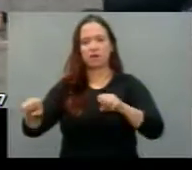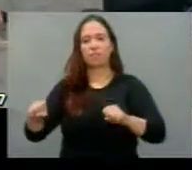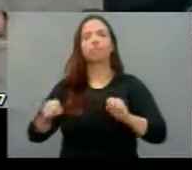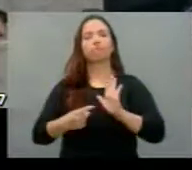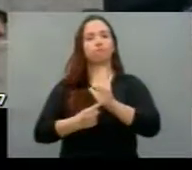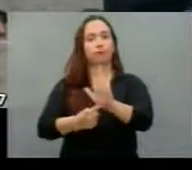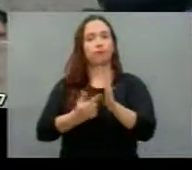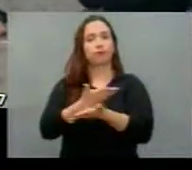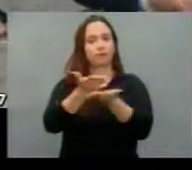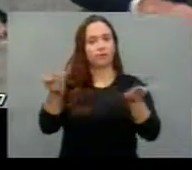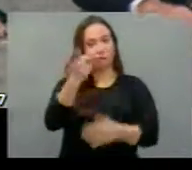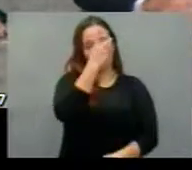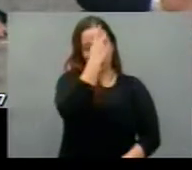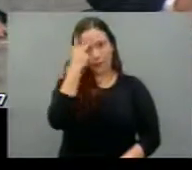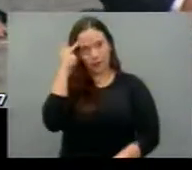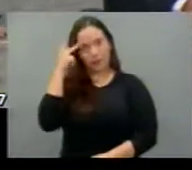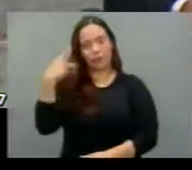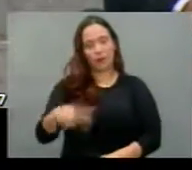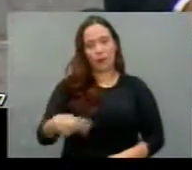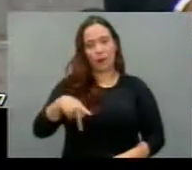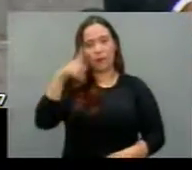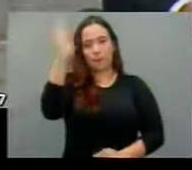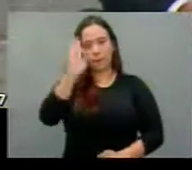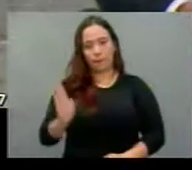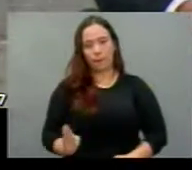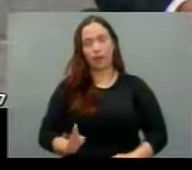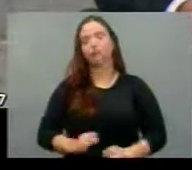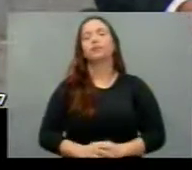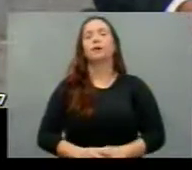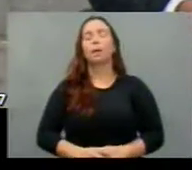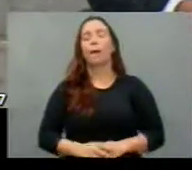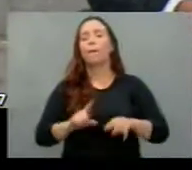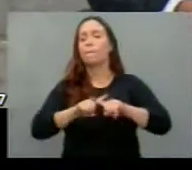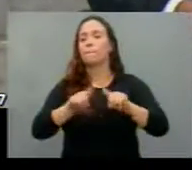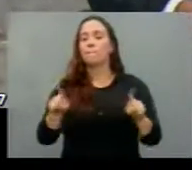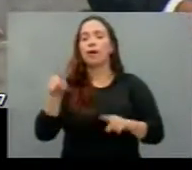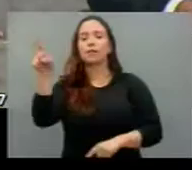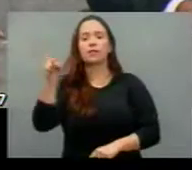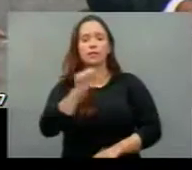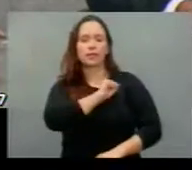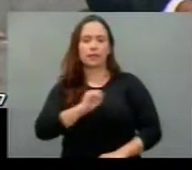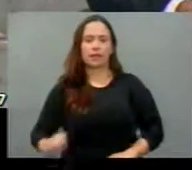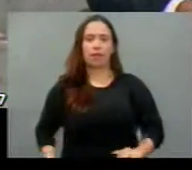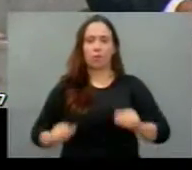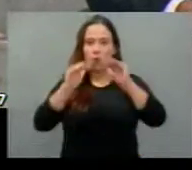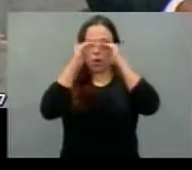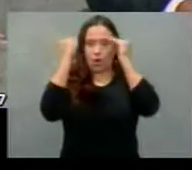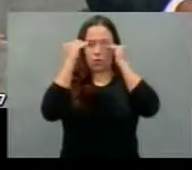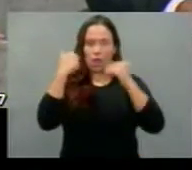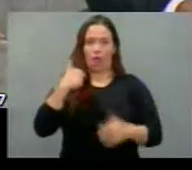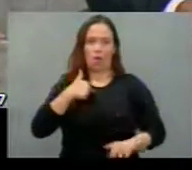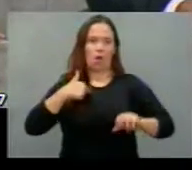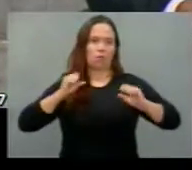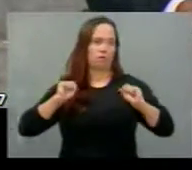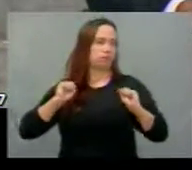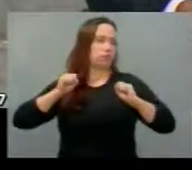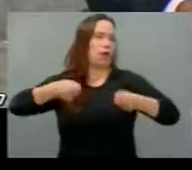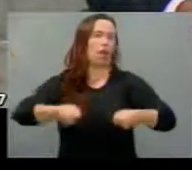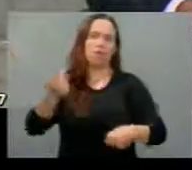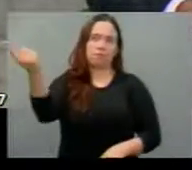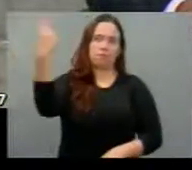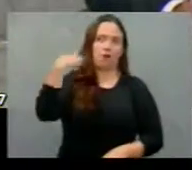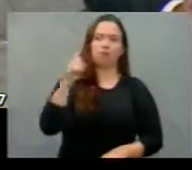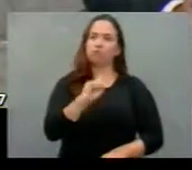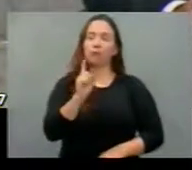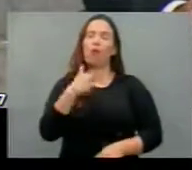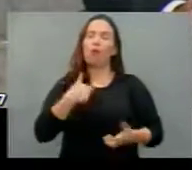brasileiro. Agora, no tocante não tenho procuração do senador Eunício Oliveira para defendê-lo, mas quero esclarecer